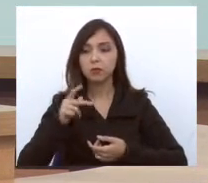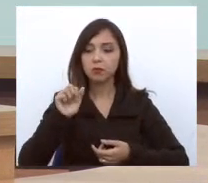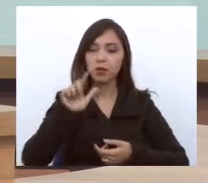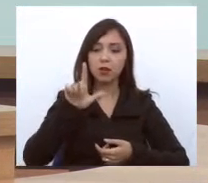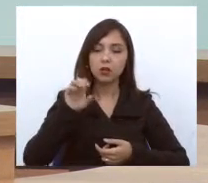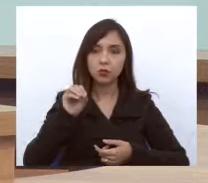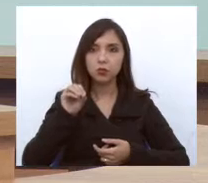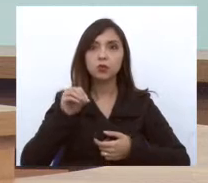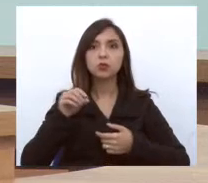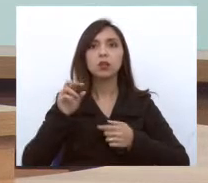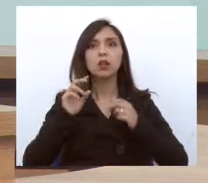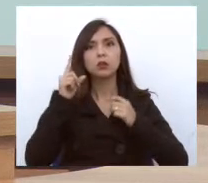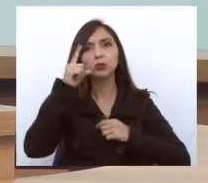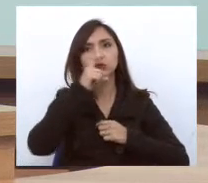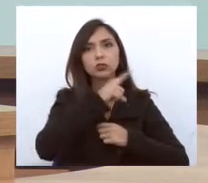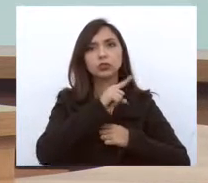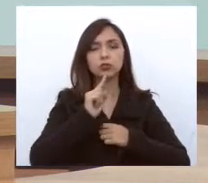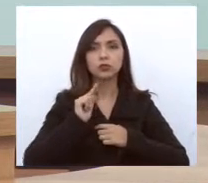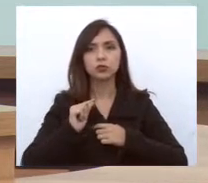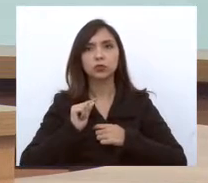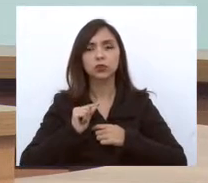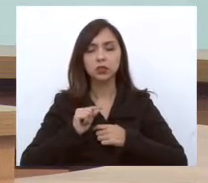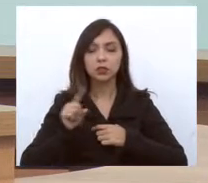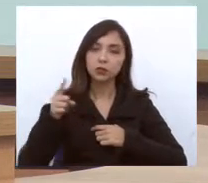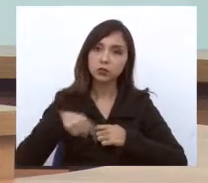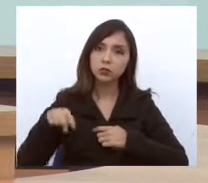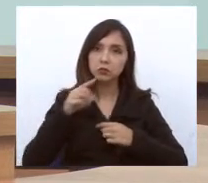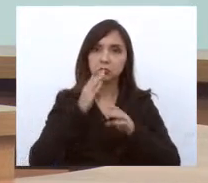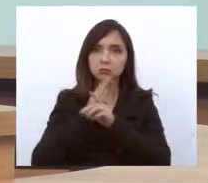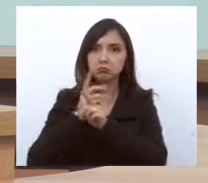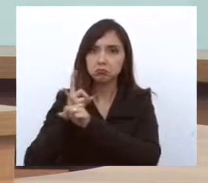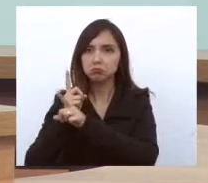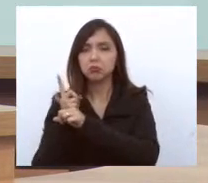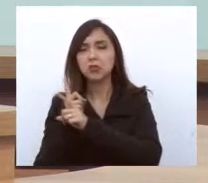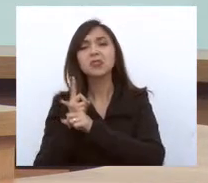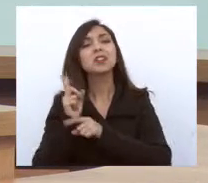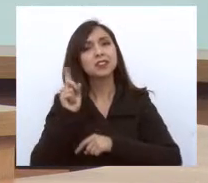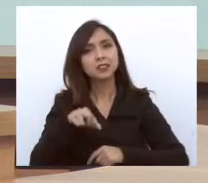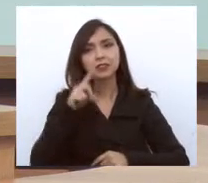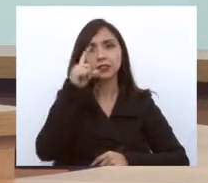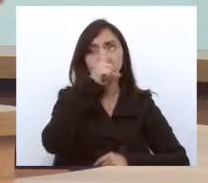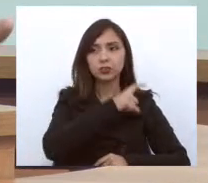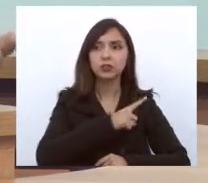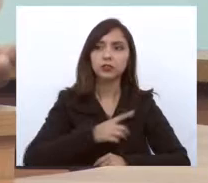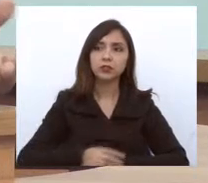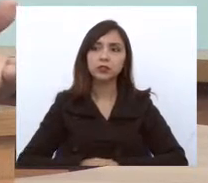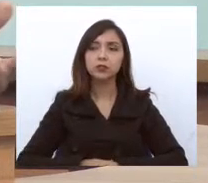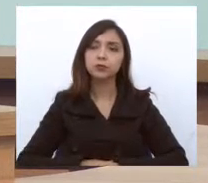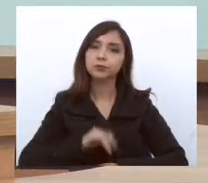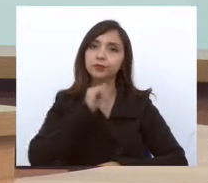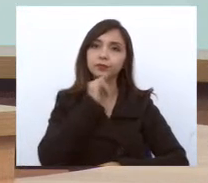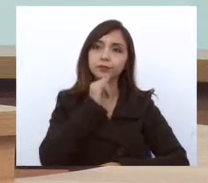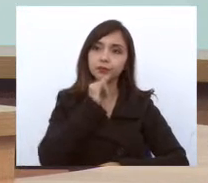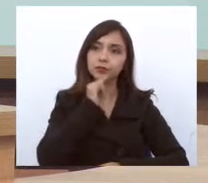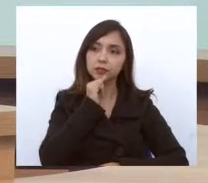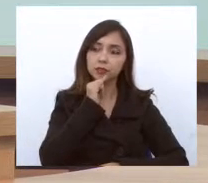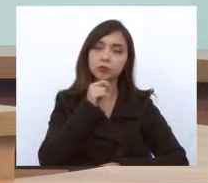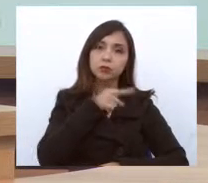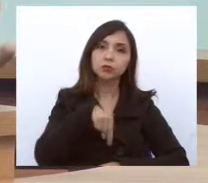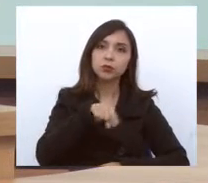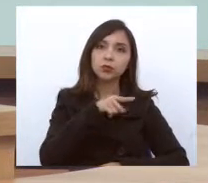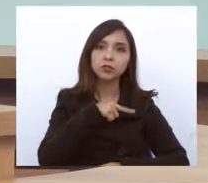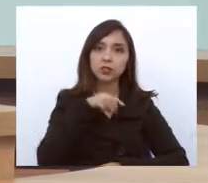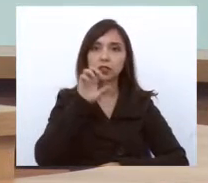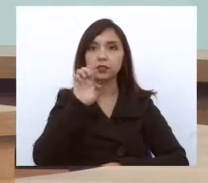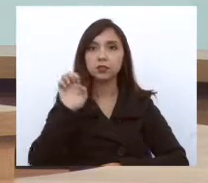Sérgio? A dificuldade que a gente encontra é muito grande. Por exemplo, nós temos aí